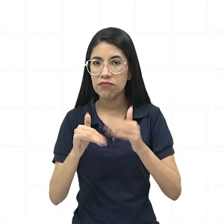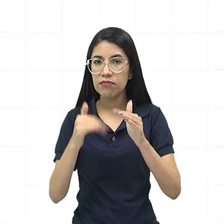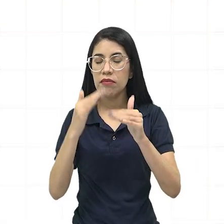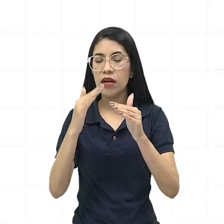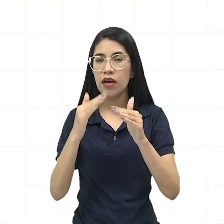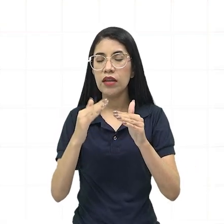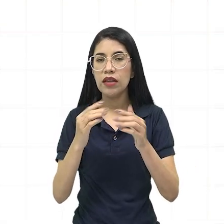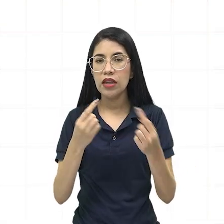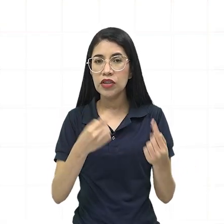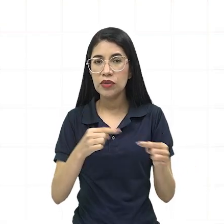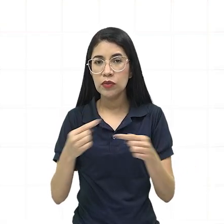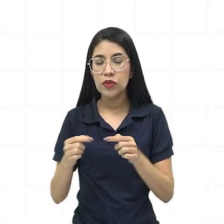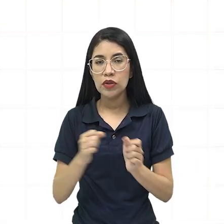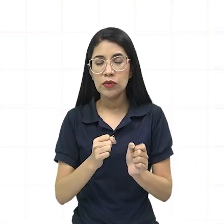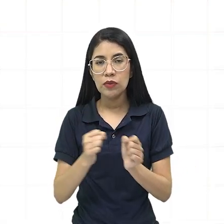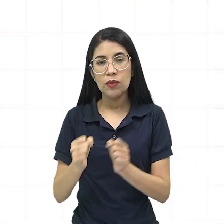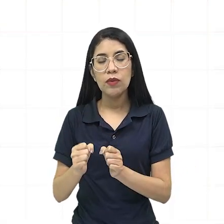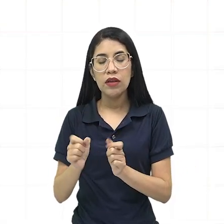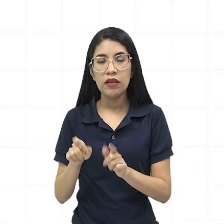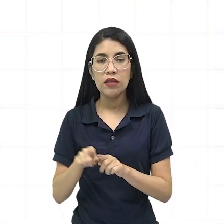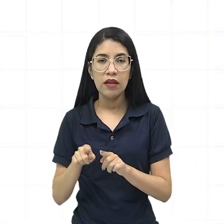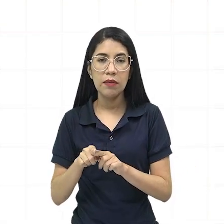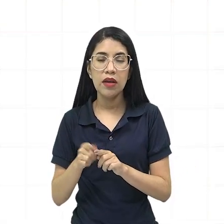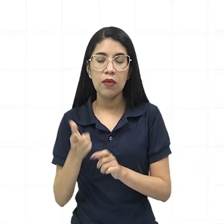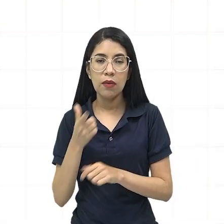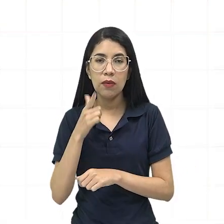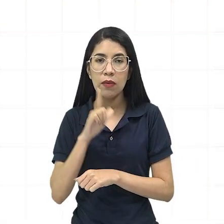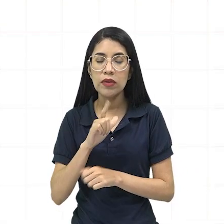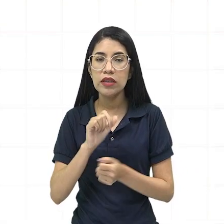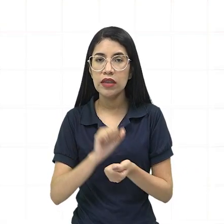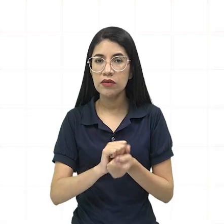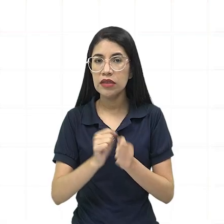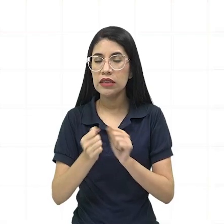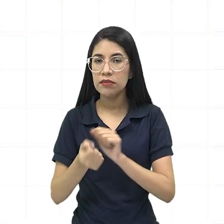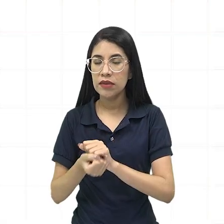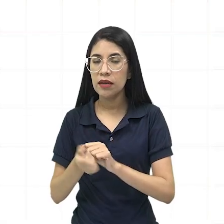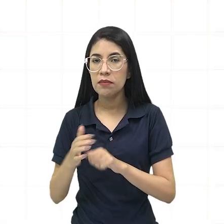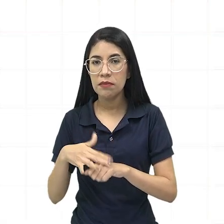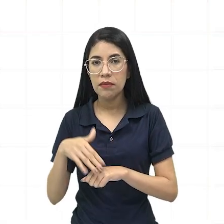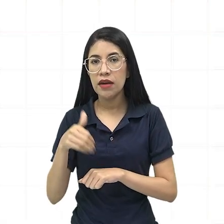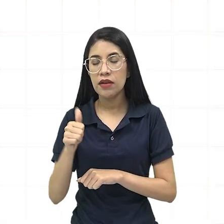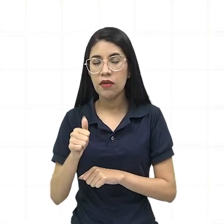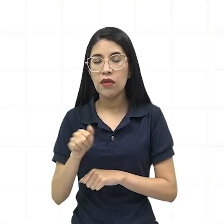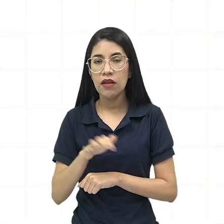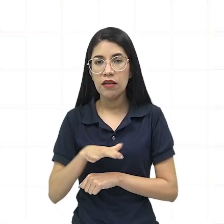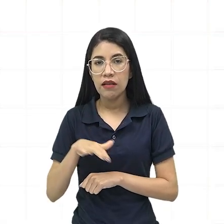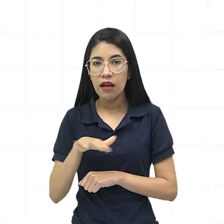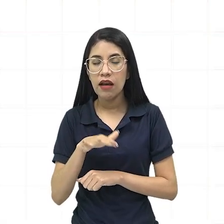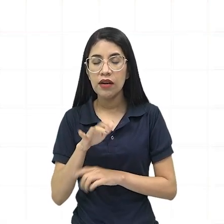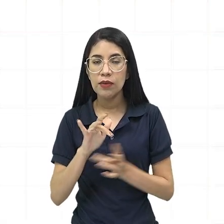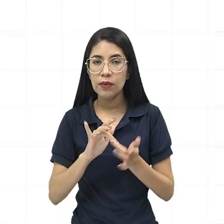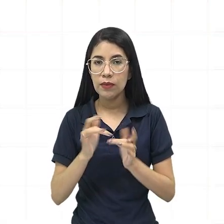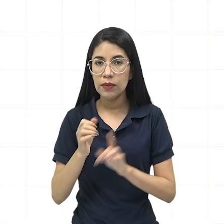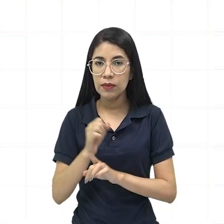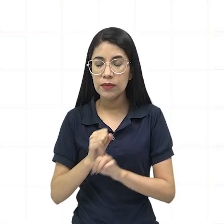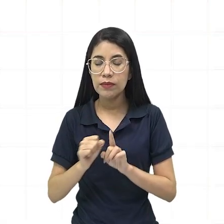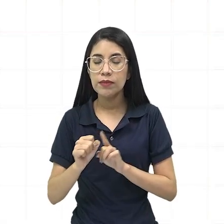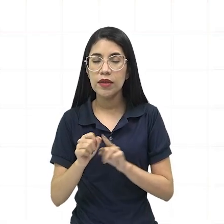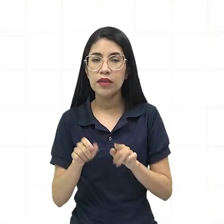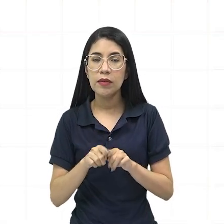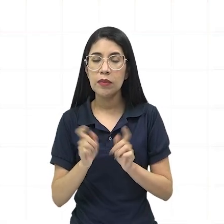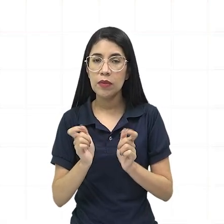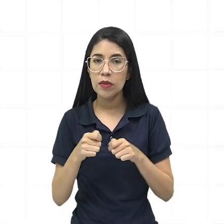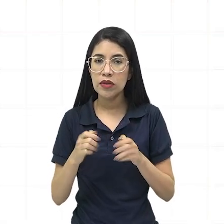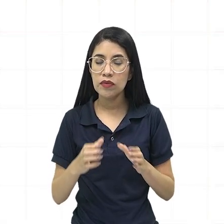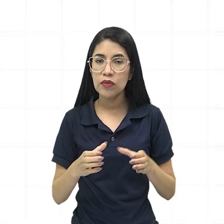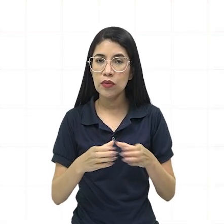de poderio. Então, que estão se tornando mais adaptáveis àquele contexto social, para se tornar o grupo